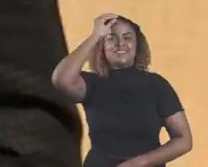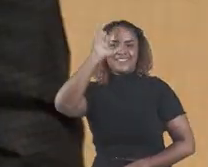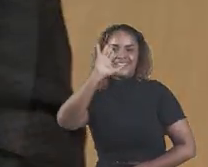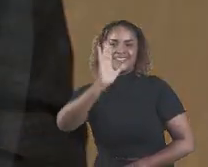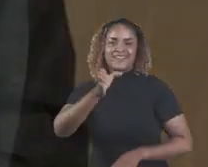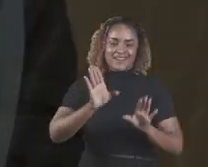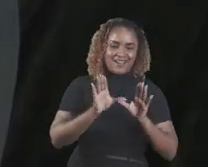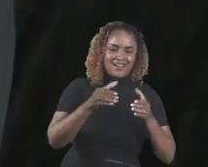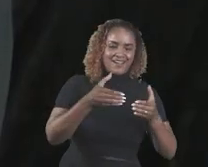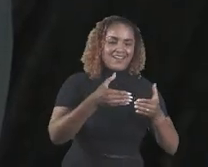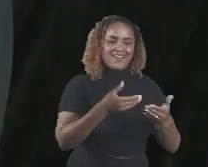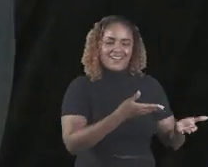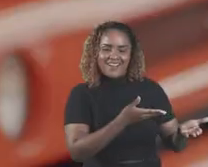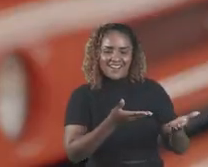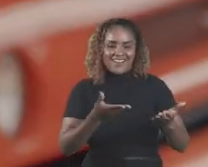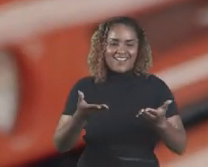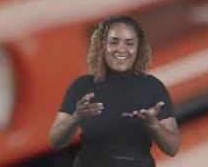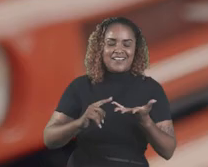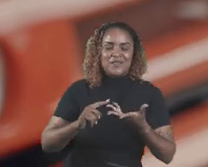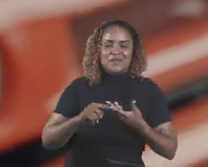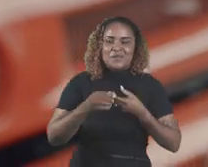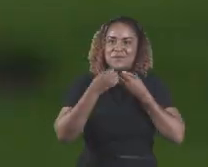que esse time fez.